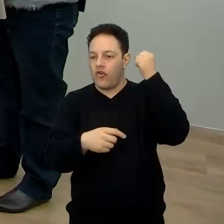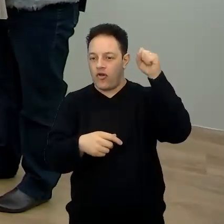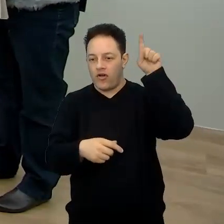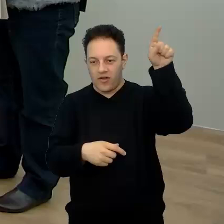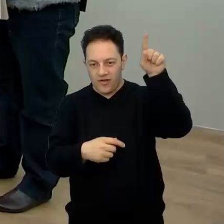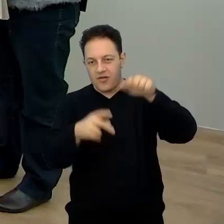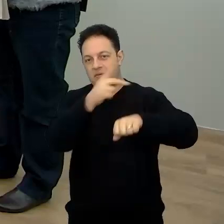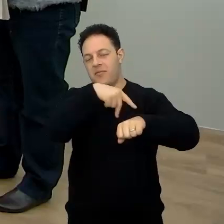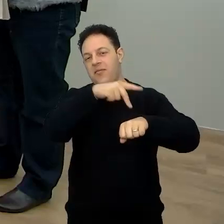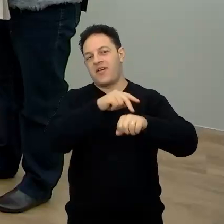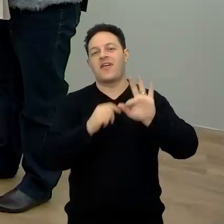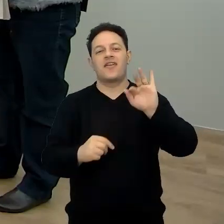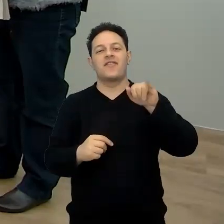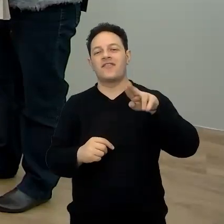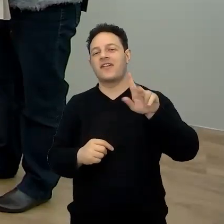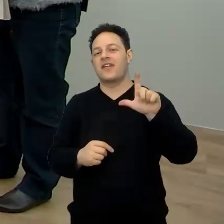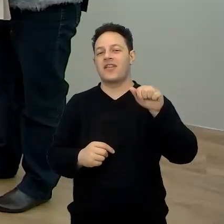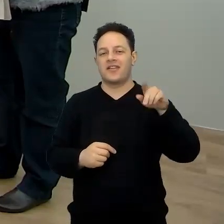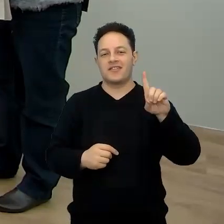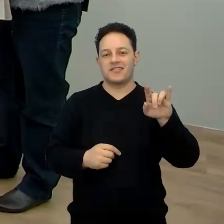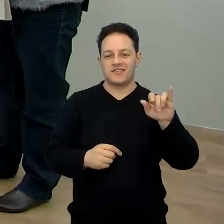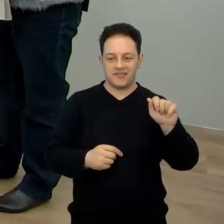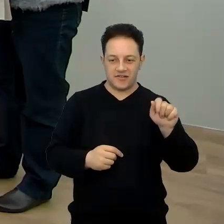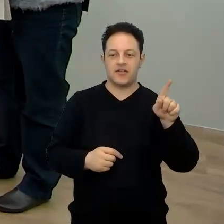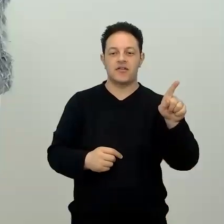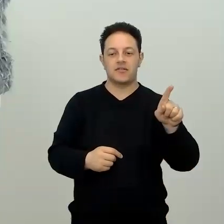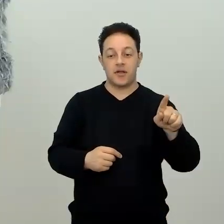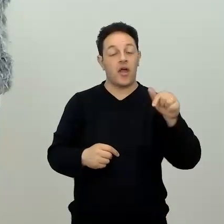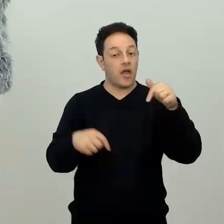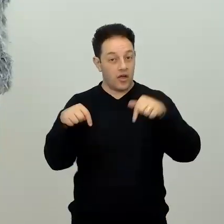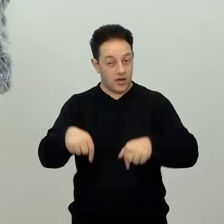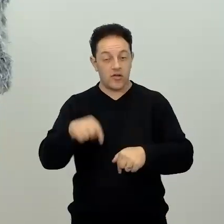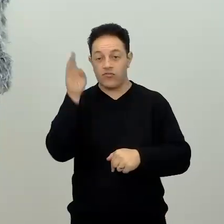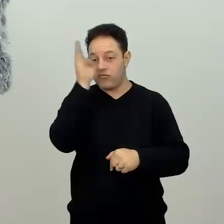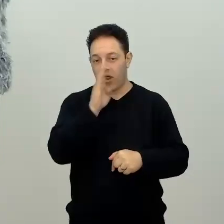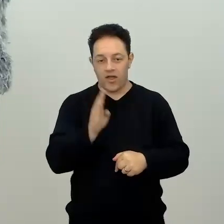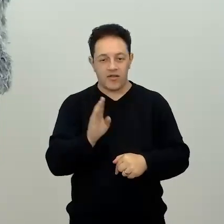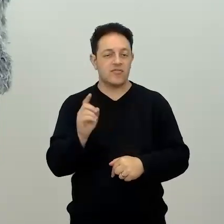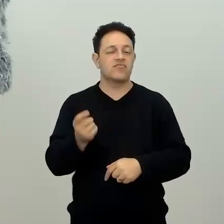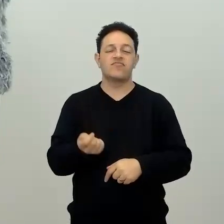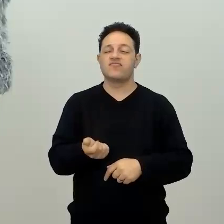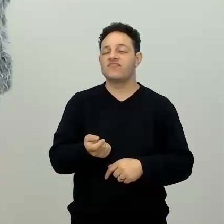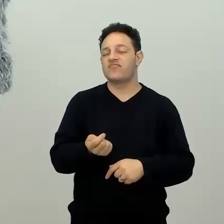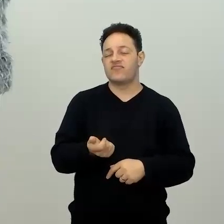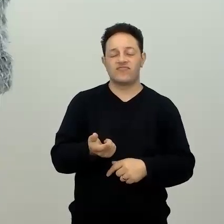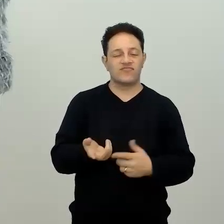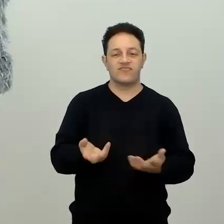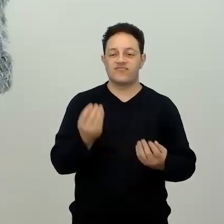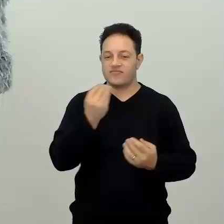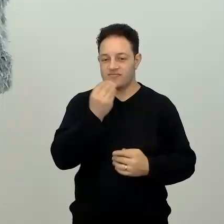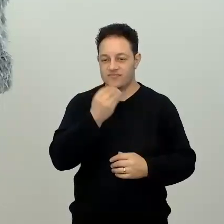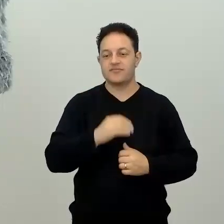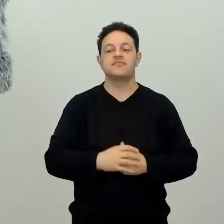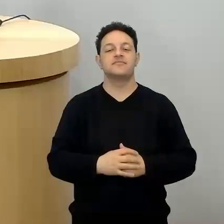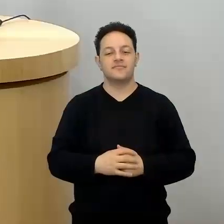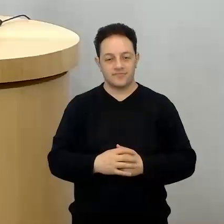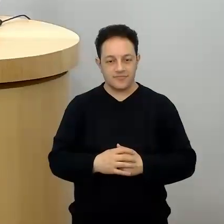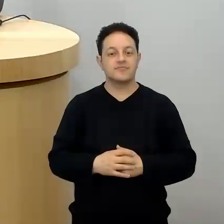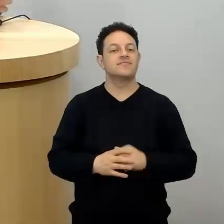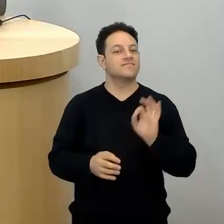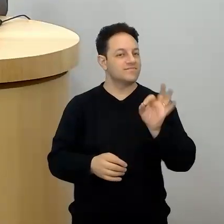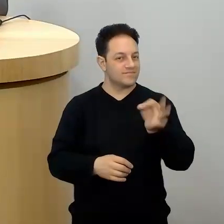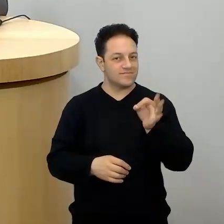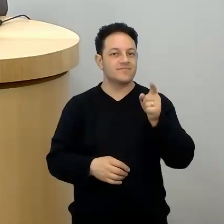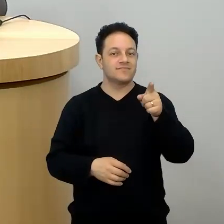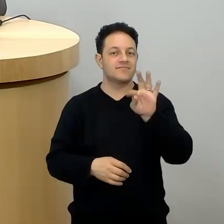super envolvidos com essa área. E aqui no Brasil é recente. É muito recente, é verdade. Isso que a Terezinha falou é